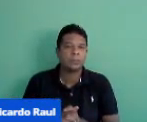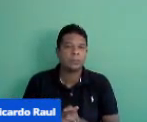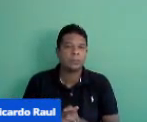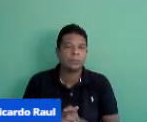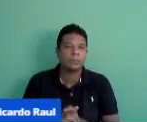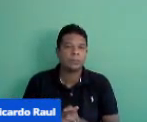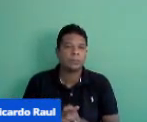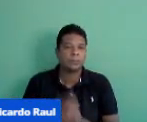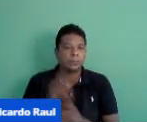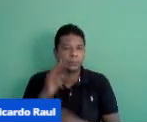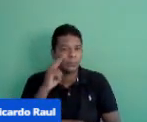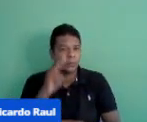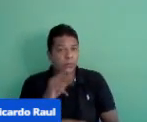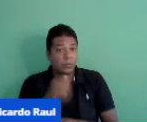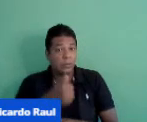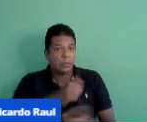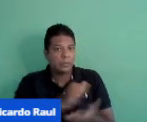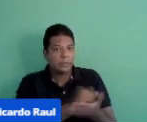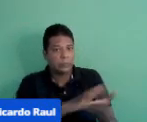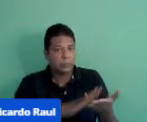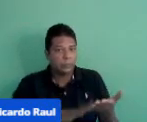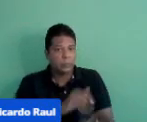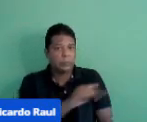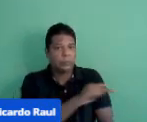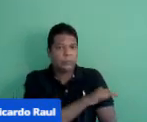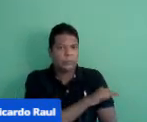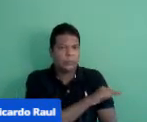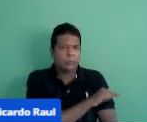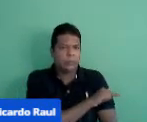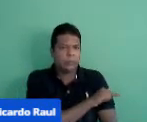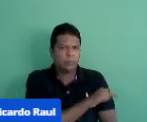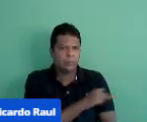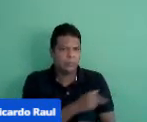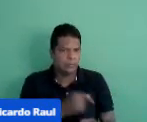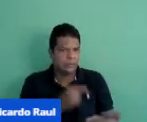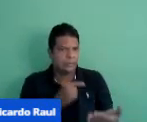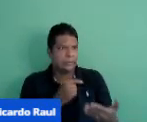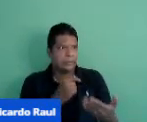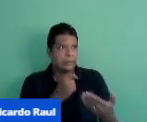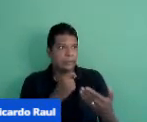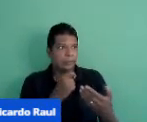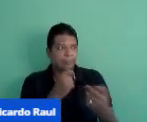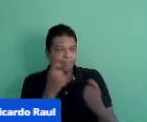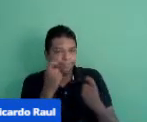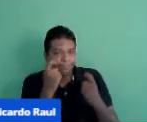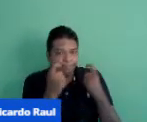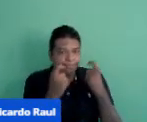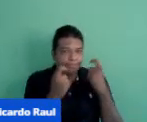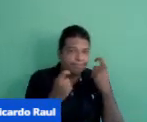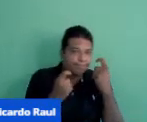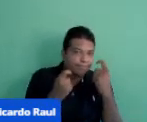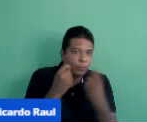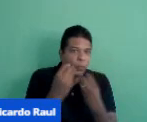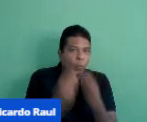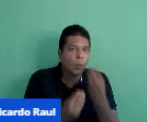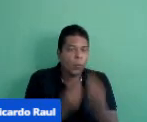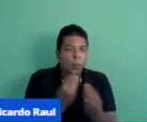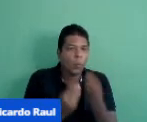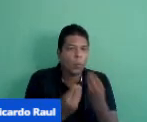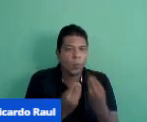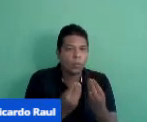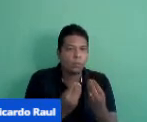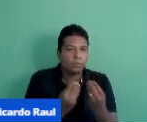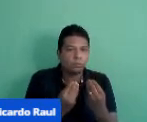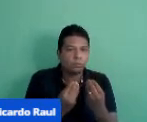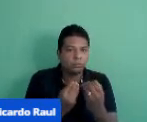com os primeiros exercícios ali do caderno do 7º ano, eu fiquei meio preocupado, assim, né? Como que eu vou desenvolver isso, né? Fora que tem ainda